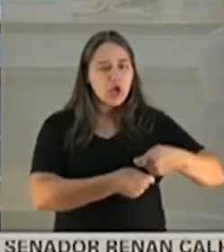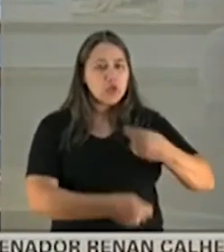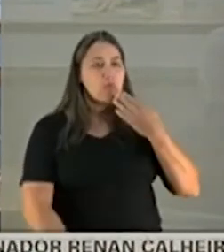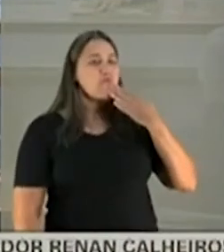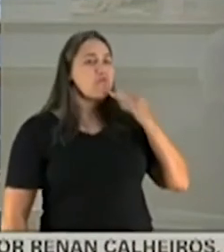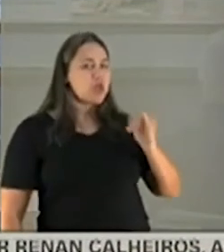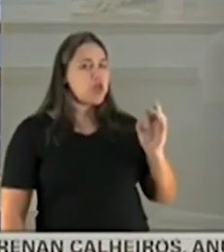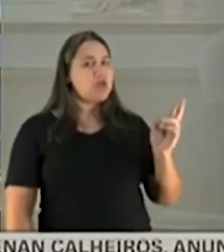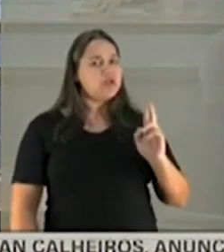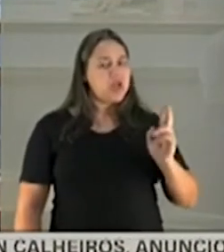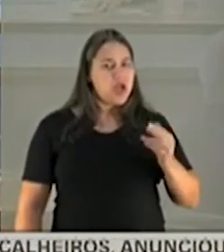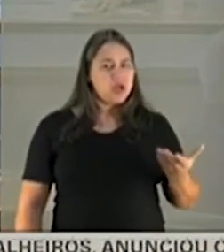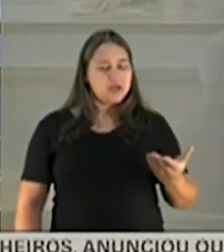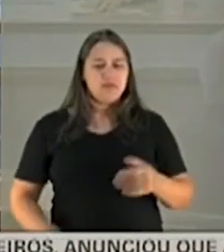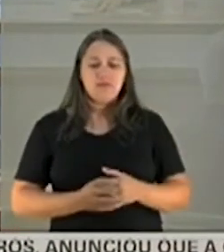bilionários, na sua expressão?